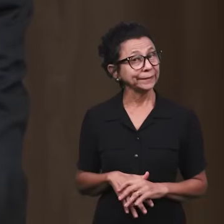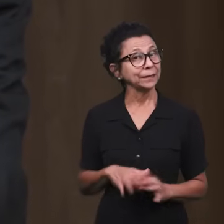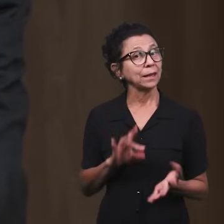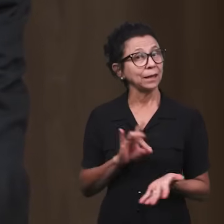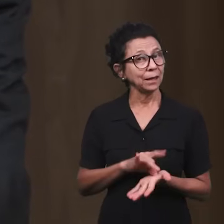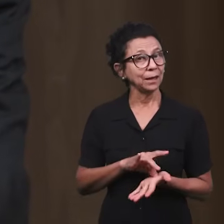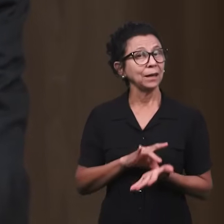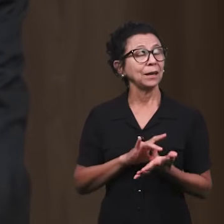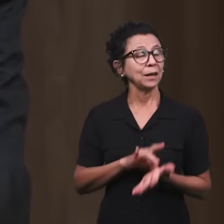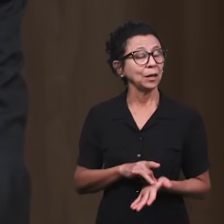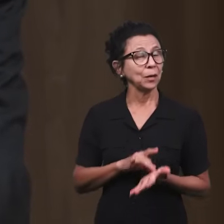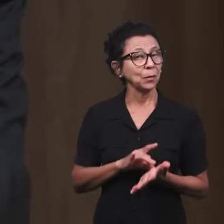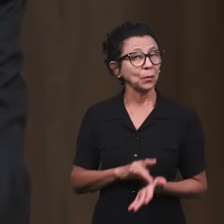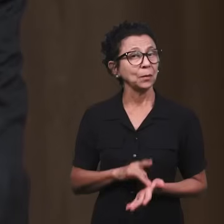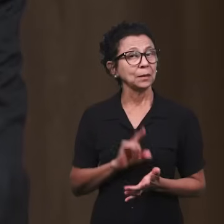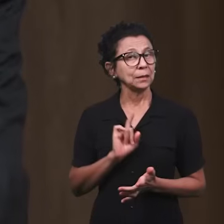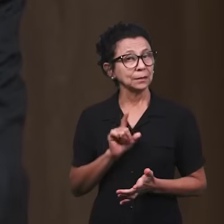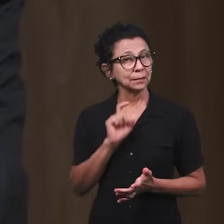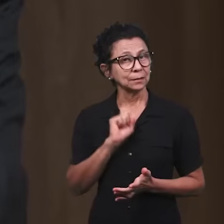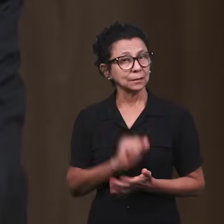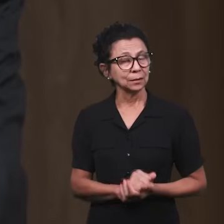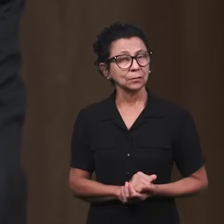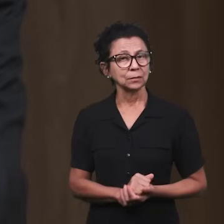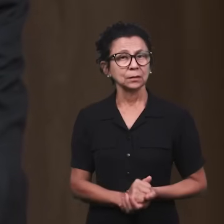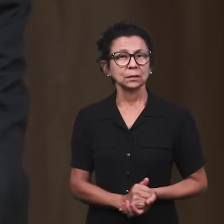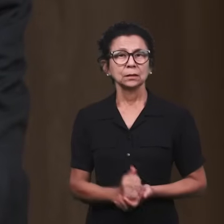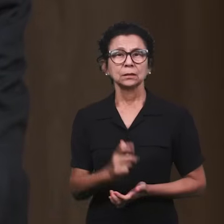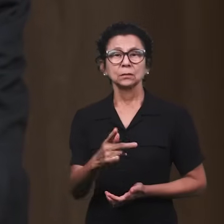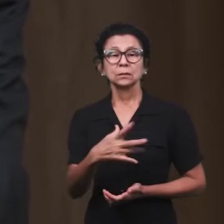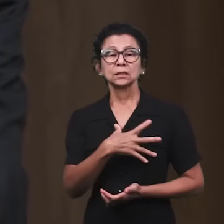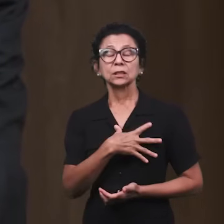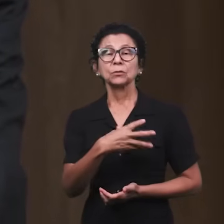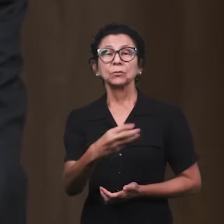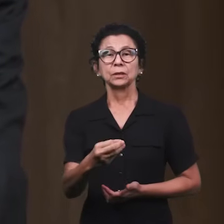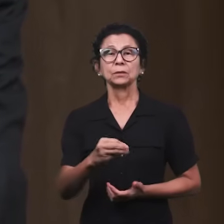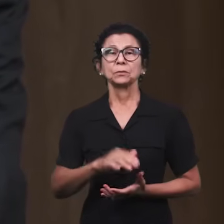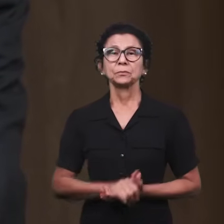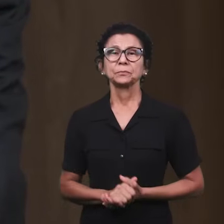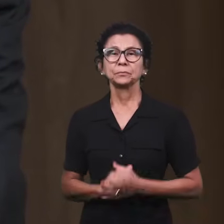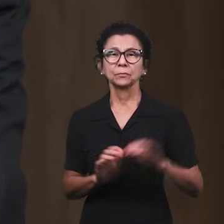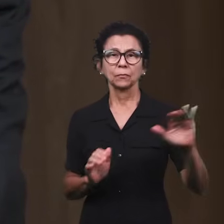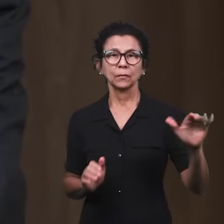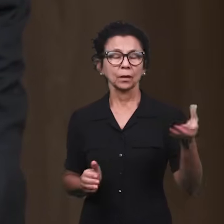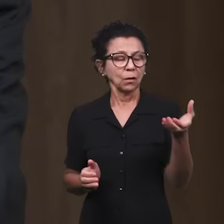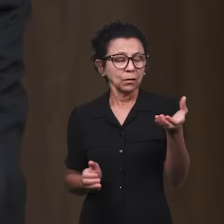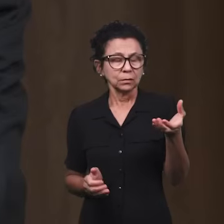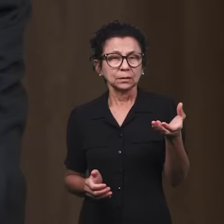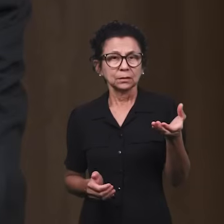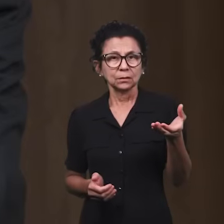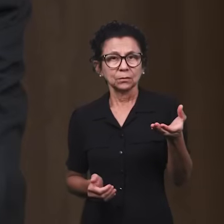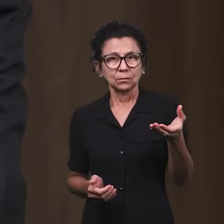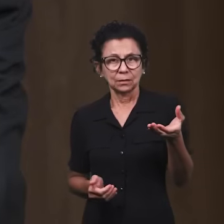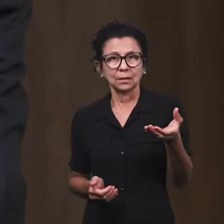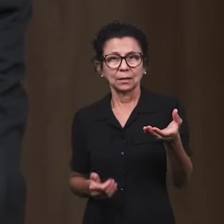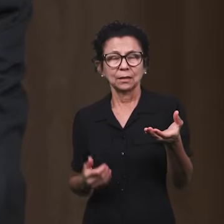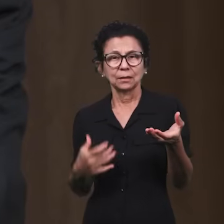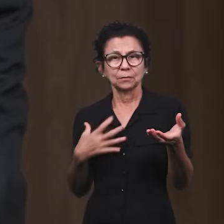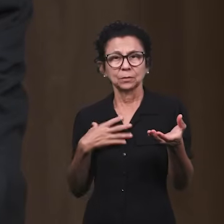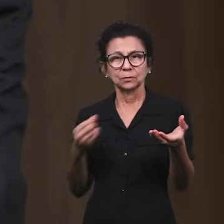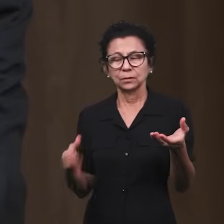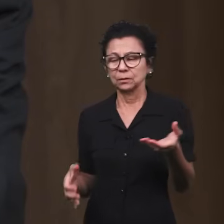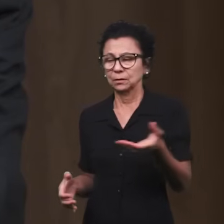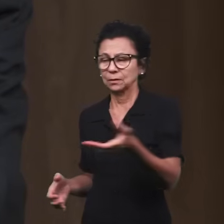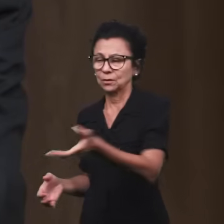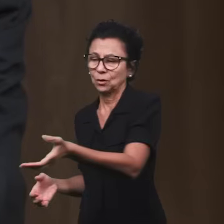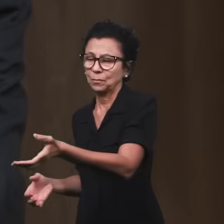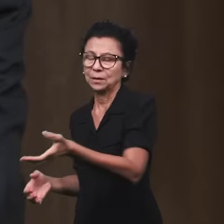muitas vezes, quando você dá para o seu filho um celular, você pode estar entregando para ele, na mão dele, uma serpente.